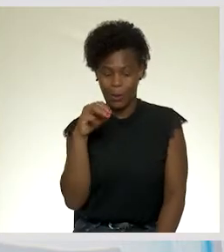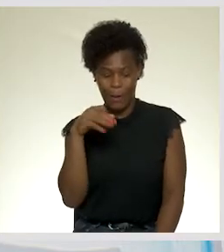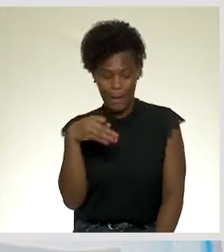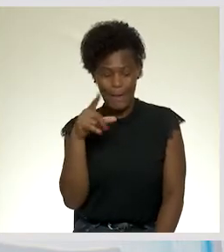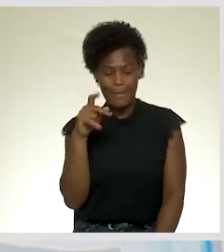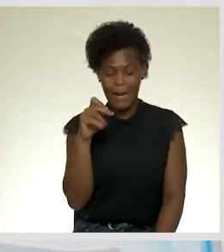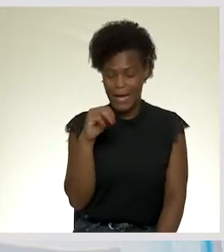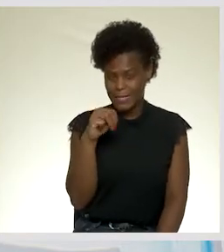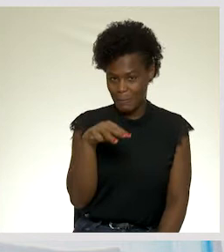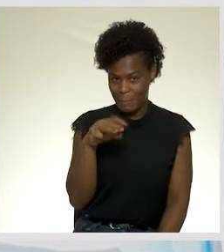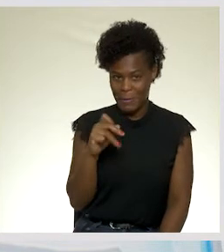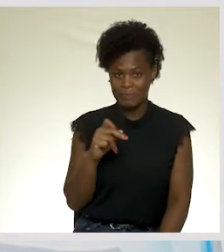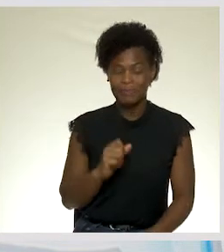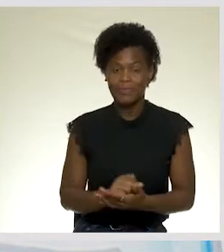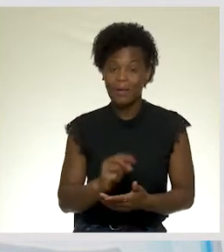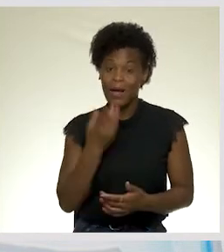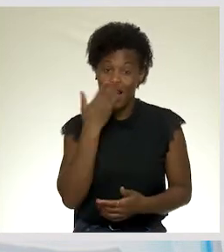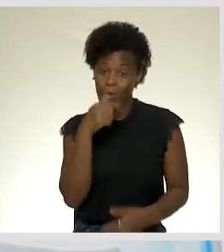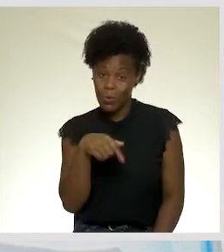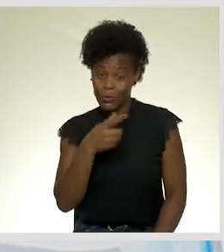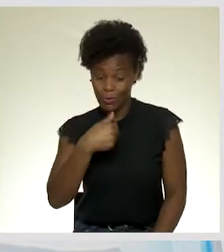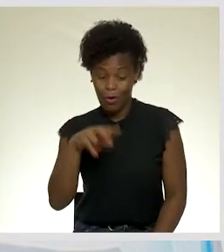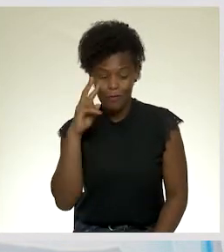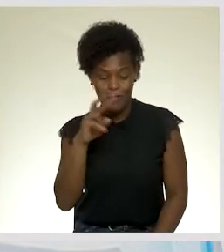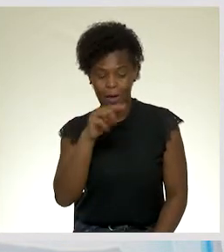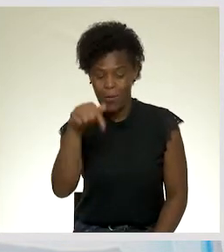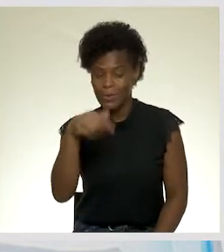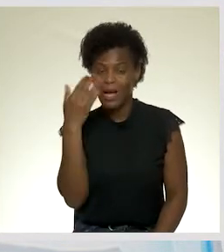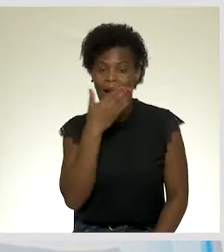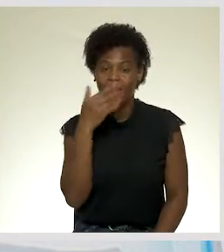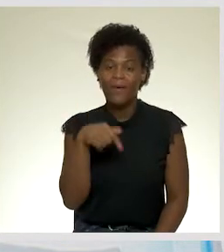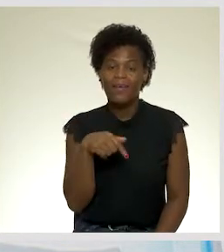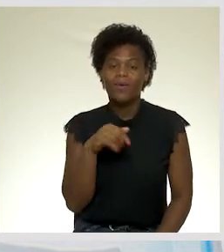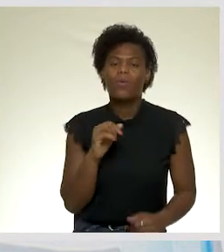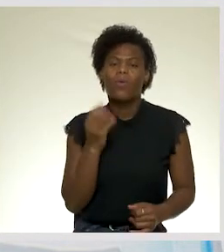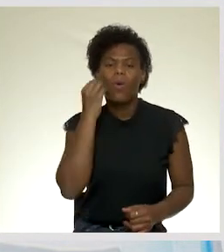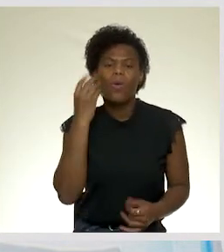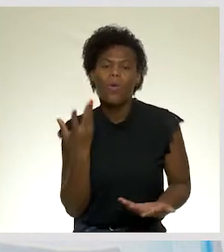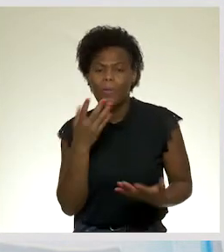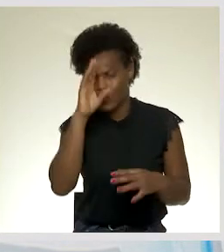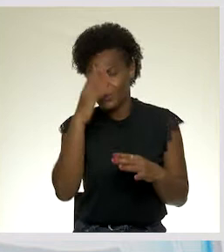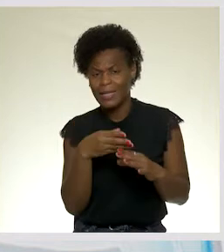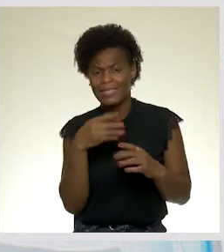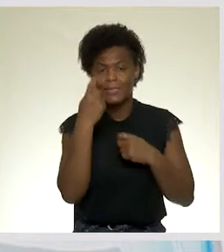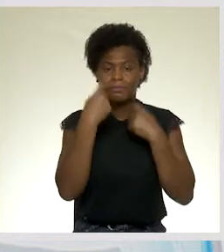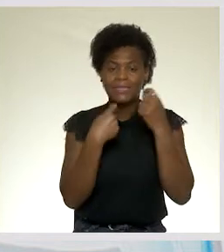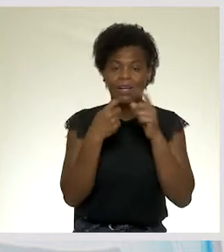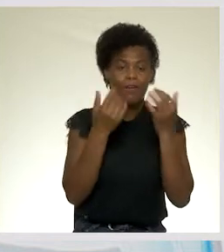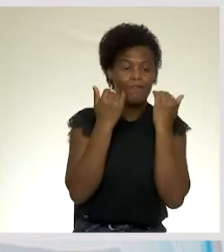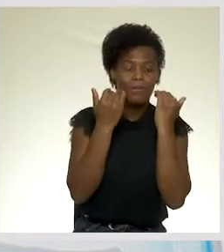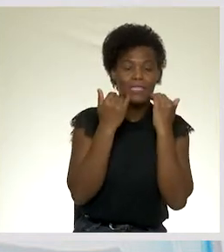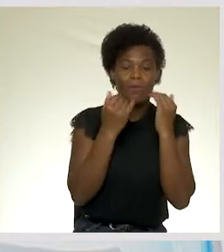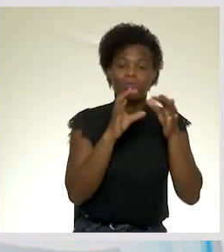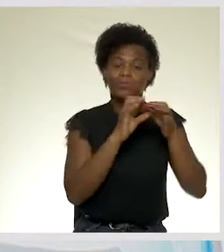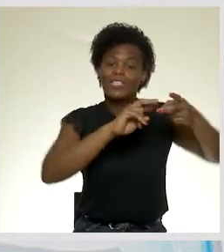Para a nossa aula de hoje, nós então iremos ver hoje como é que se acontece a expressão da informação